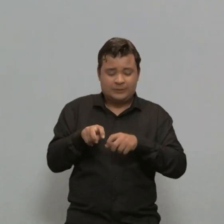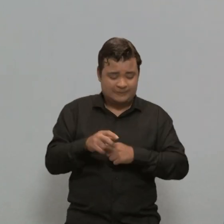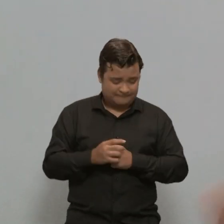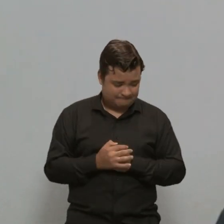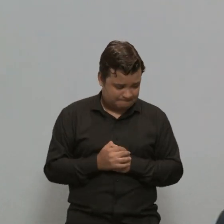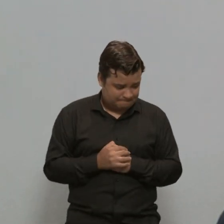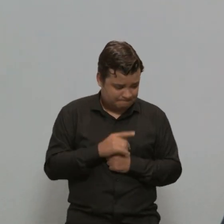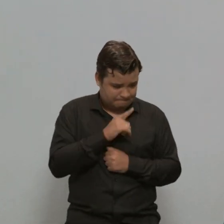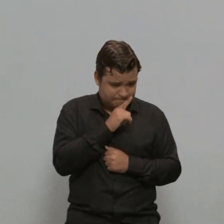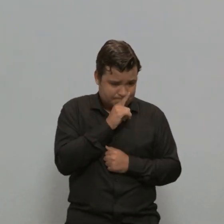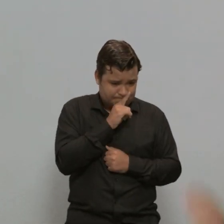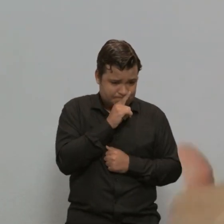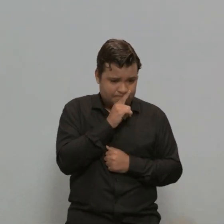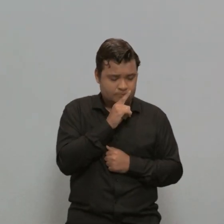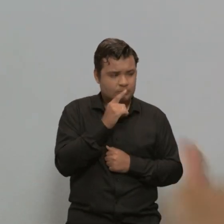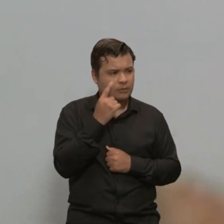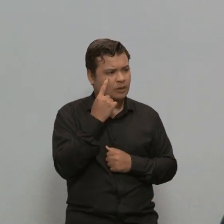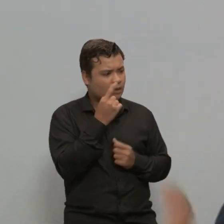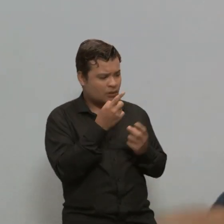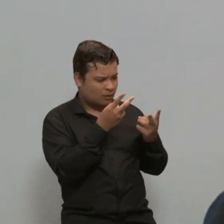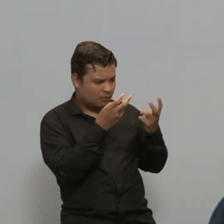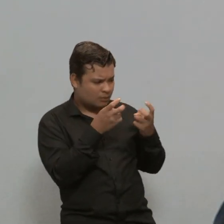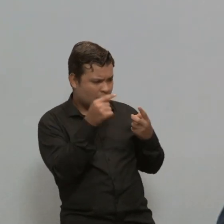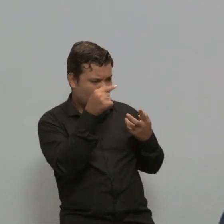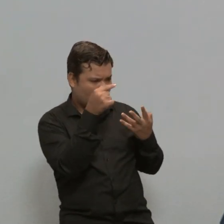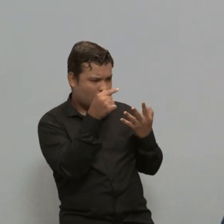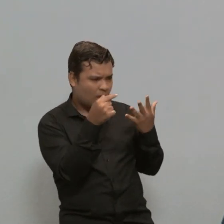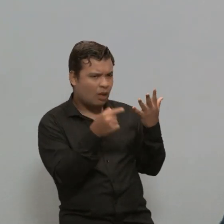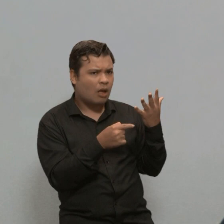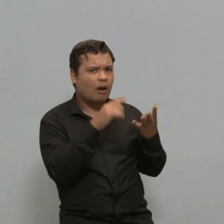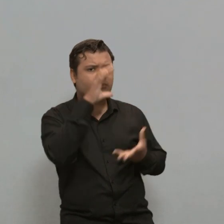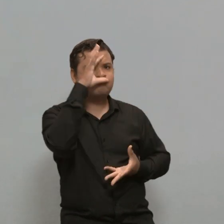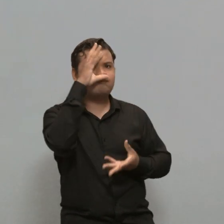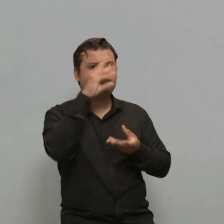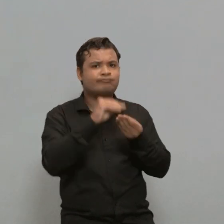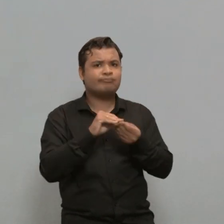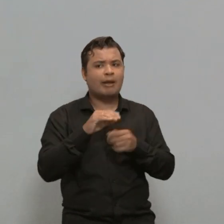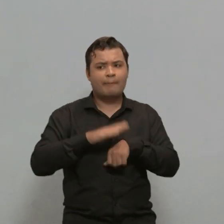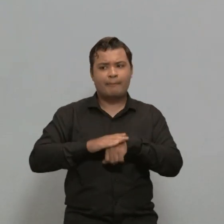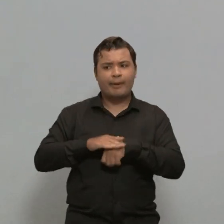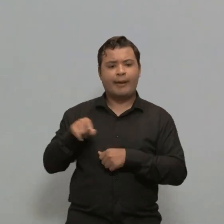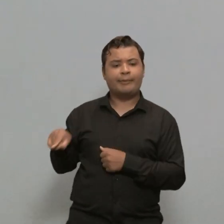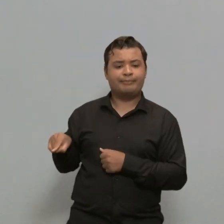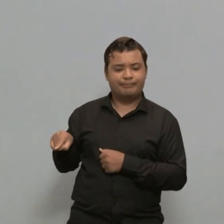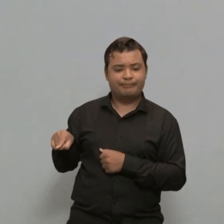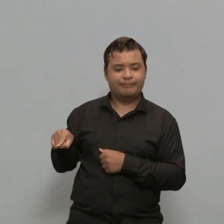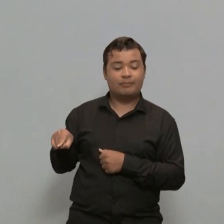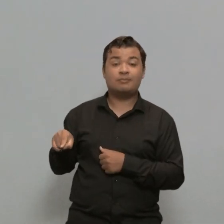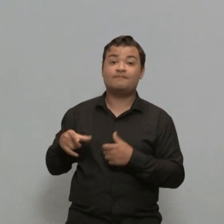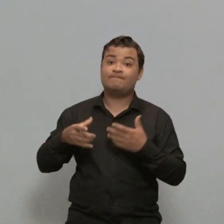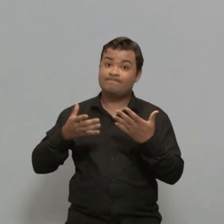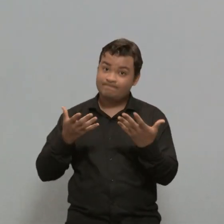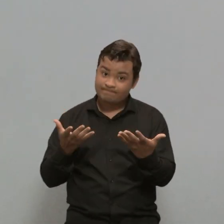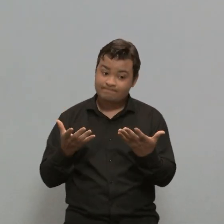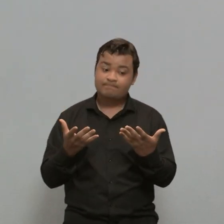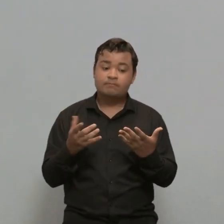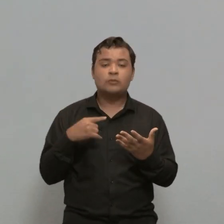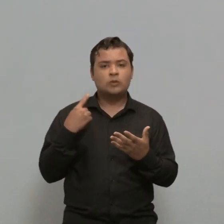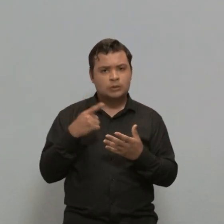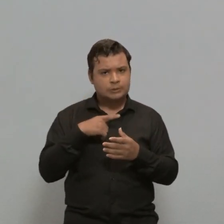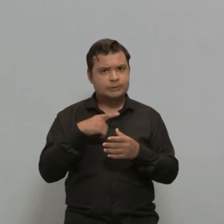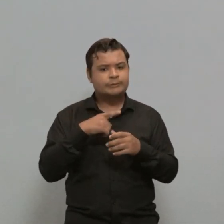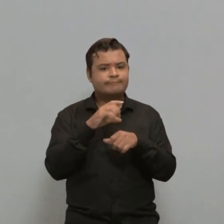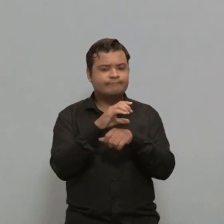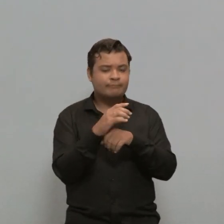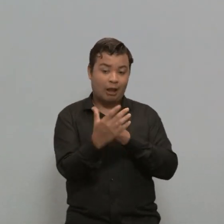sinais que podem trazer indício. Então, a gente tem uma capacitação toda voltada para identificar suspeitas, sinais e